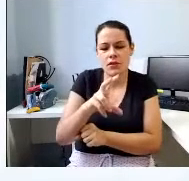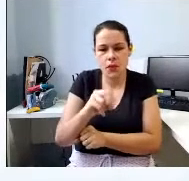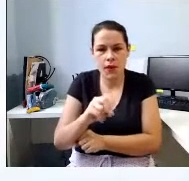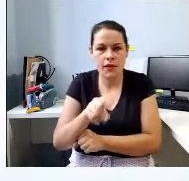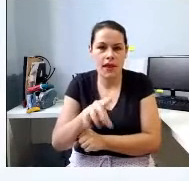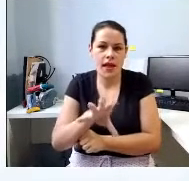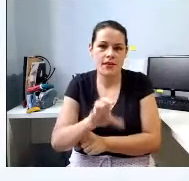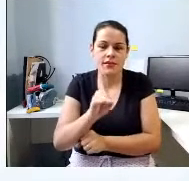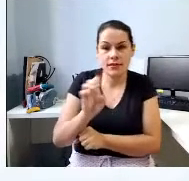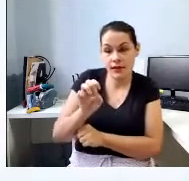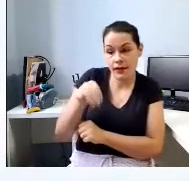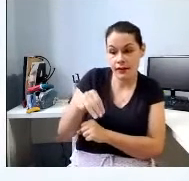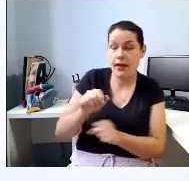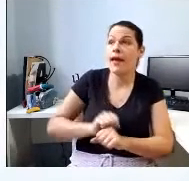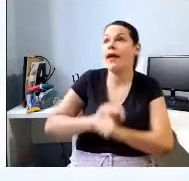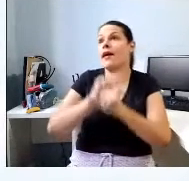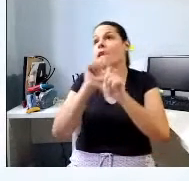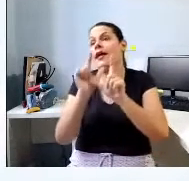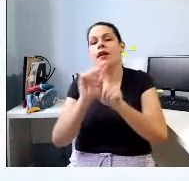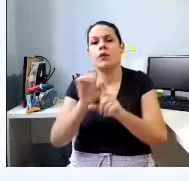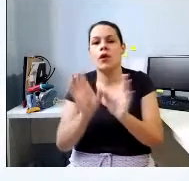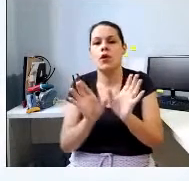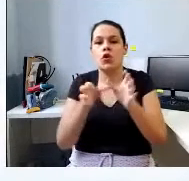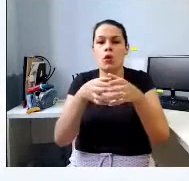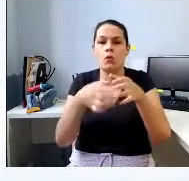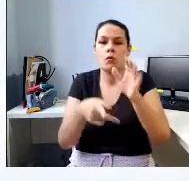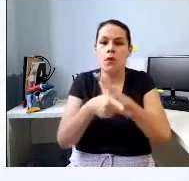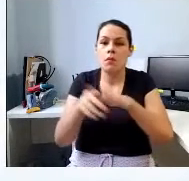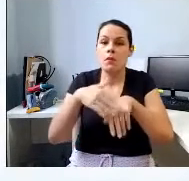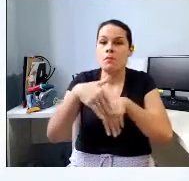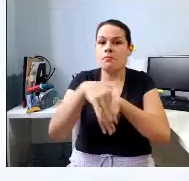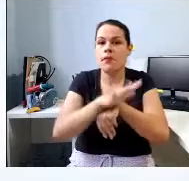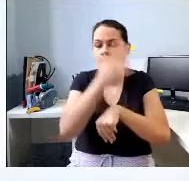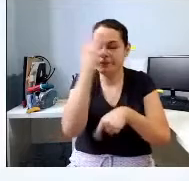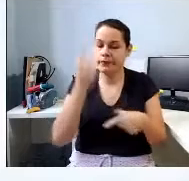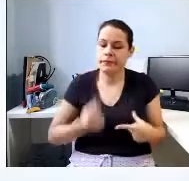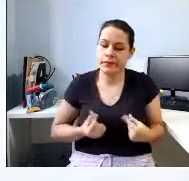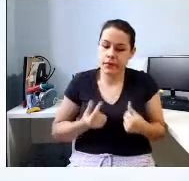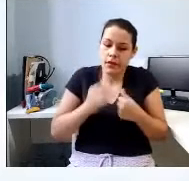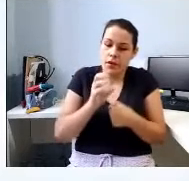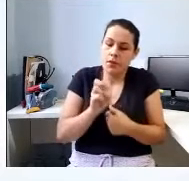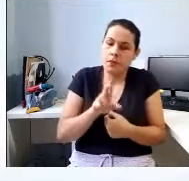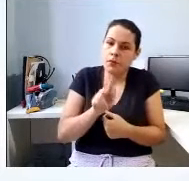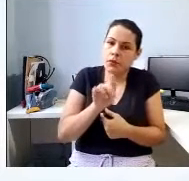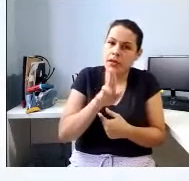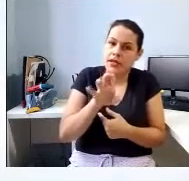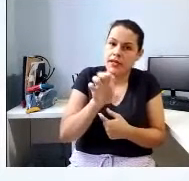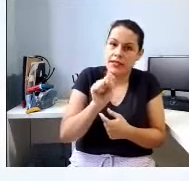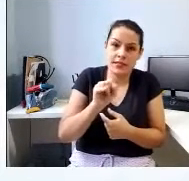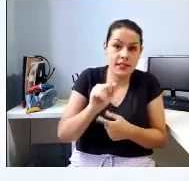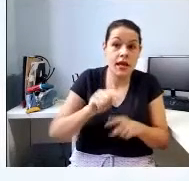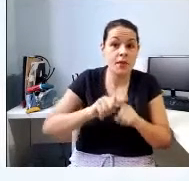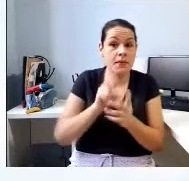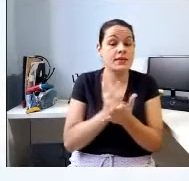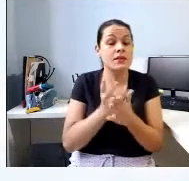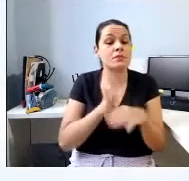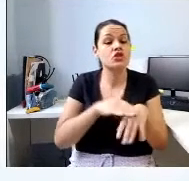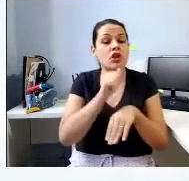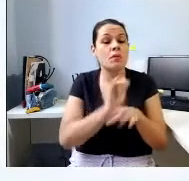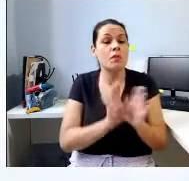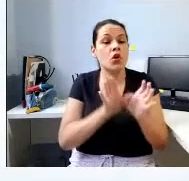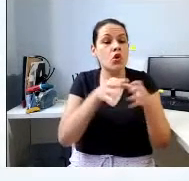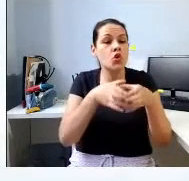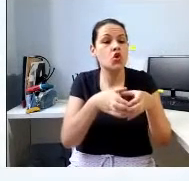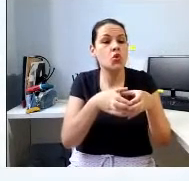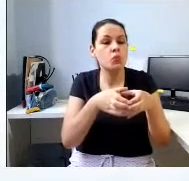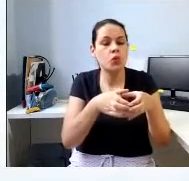que não era o partido da classe média, era o partido da banca, o partido da burguesia, o partido da grande elite, mas que se apelidava como partido da classe